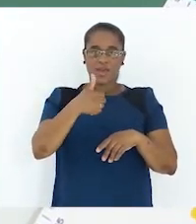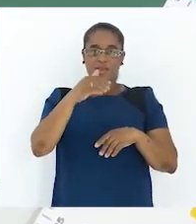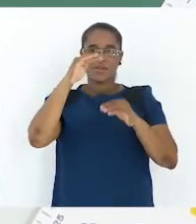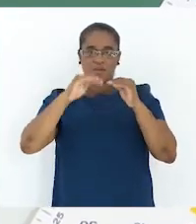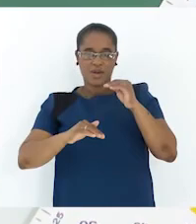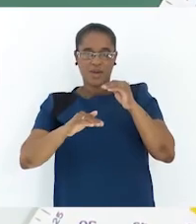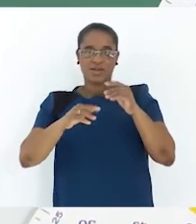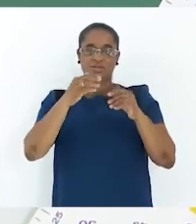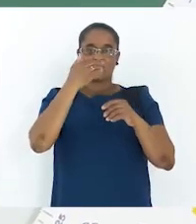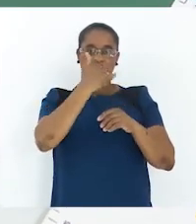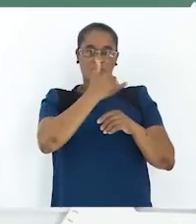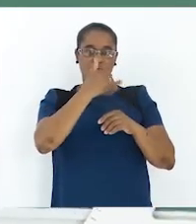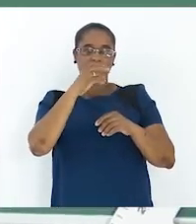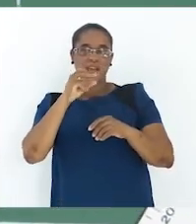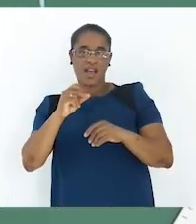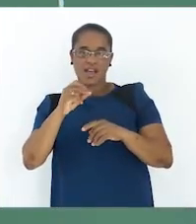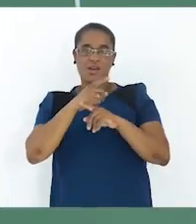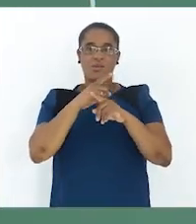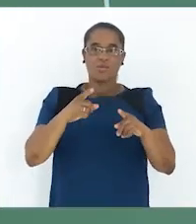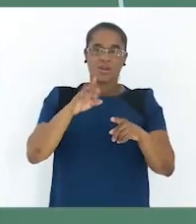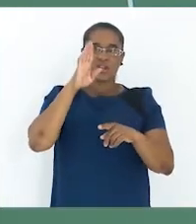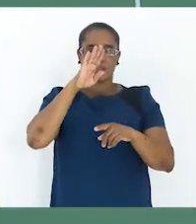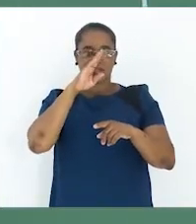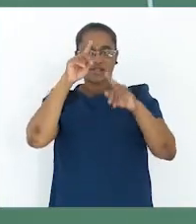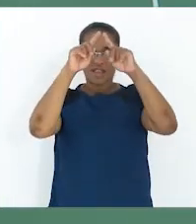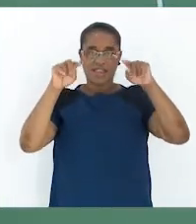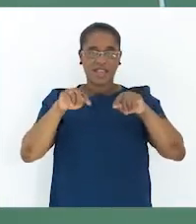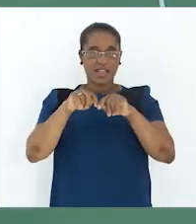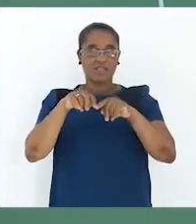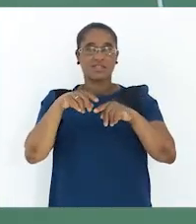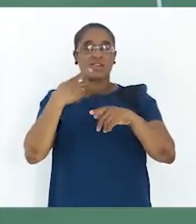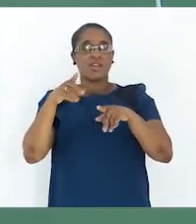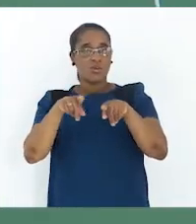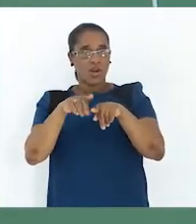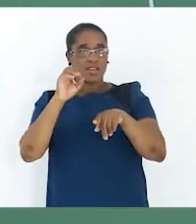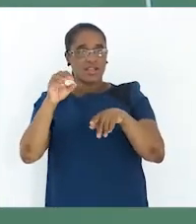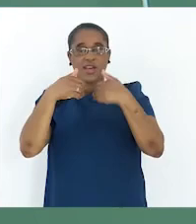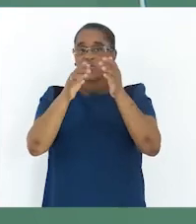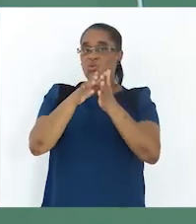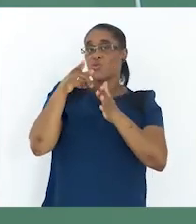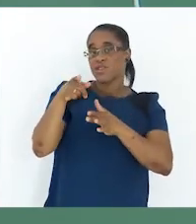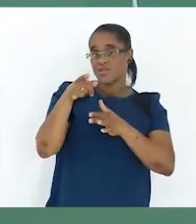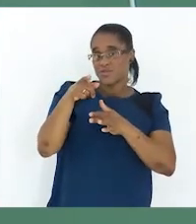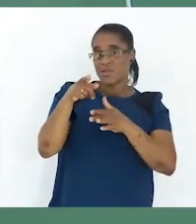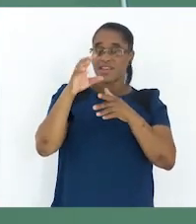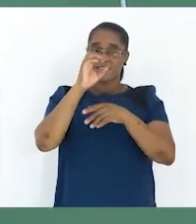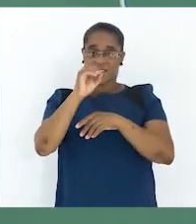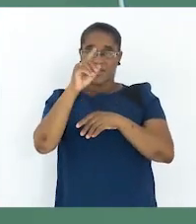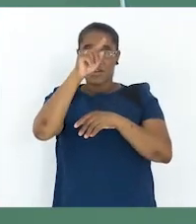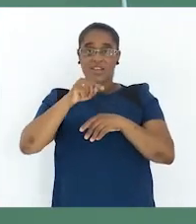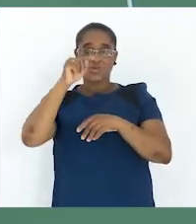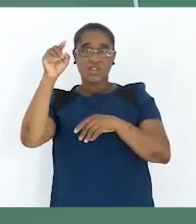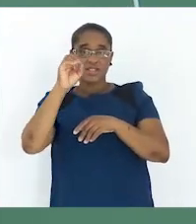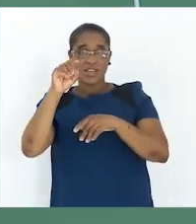sobre 2a. Por quê? Se delta for igual a zero, tudo isso é zero, raiz quadrada de zero é